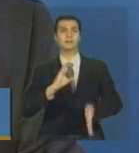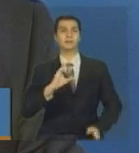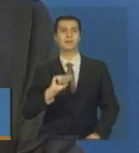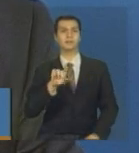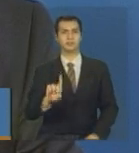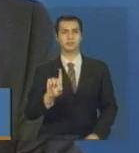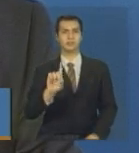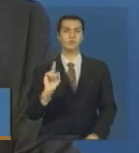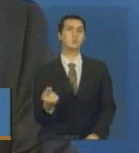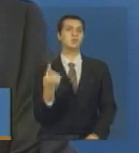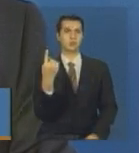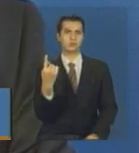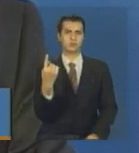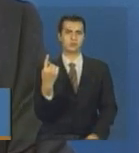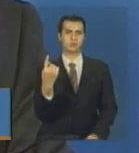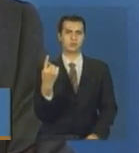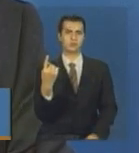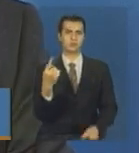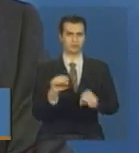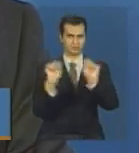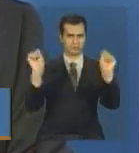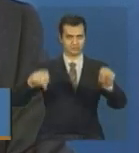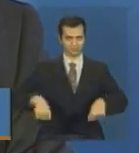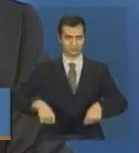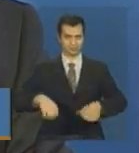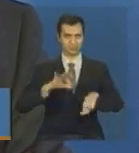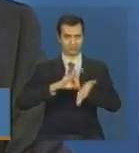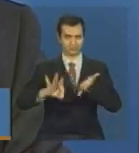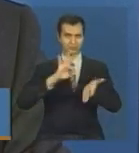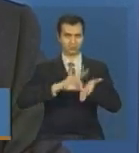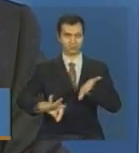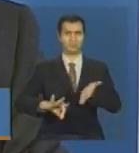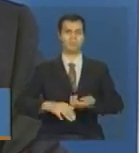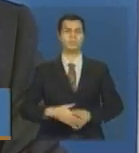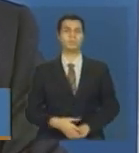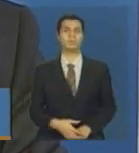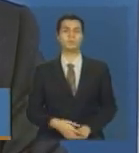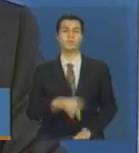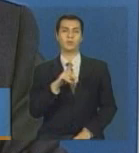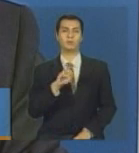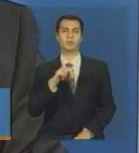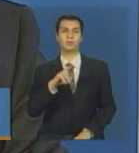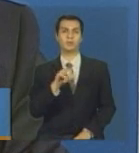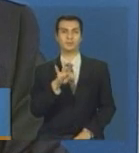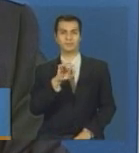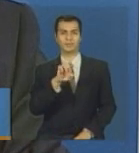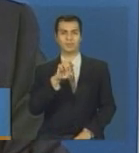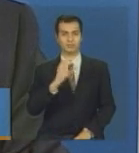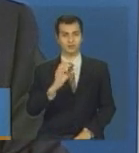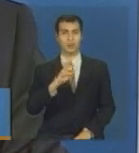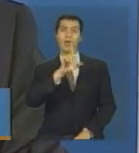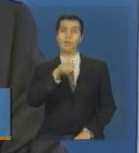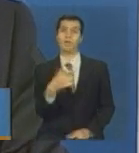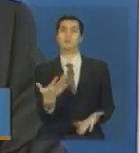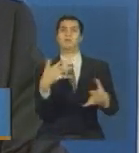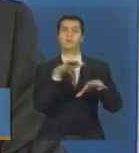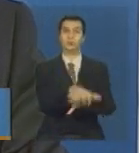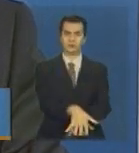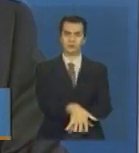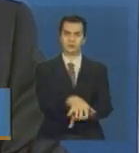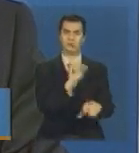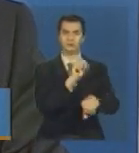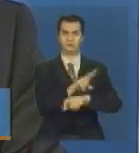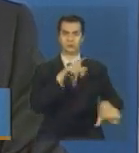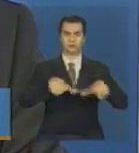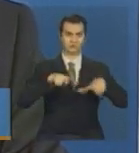Pronatec, a qualificação profissional é um dos instrumentos da inclusão produtiva urbana para fazer